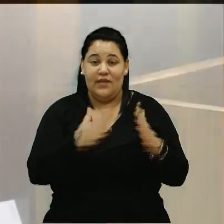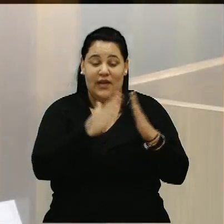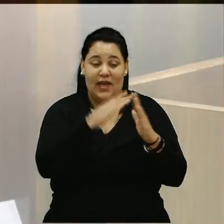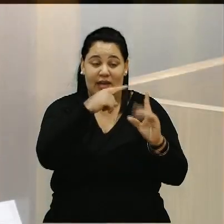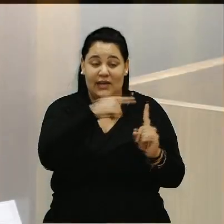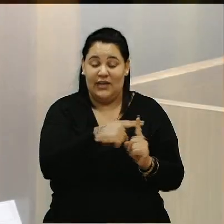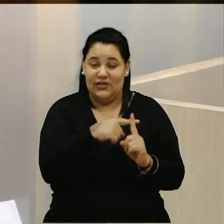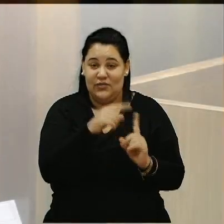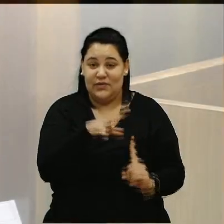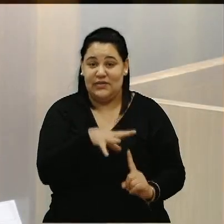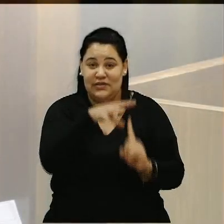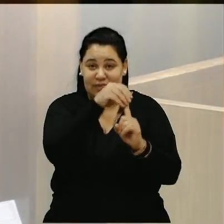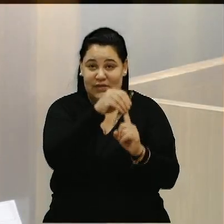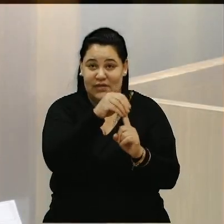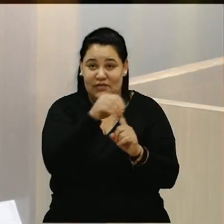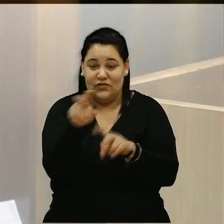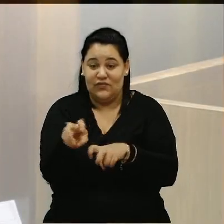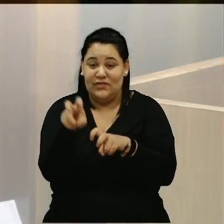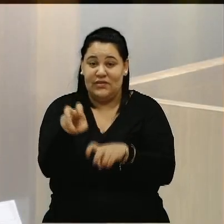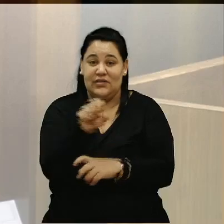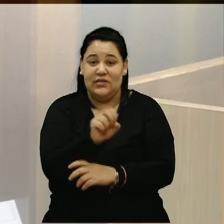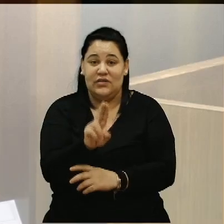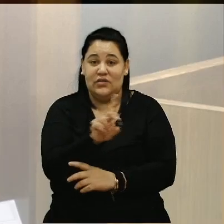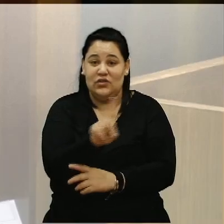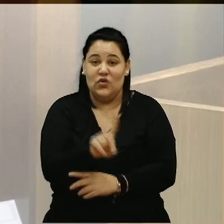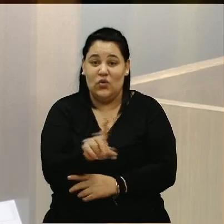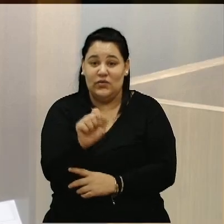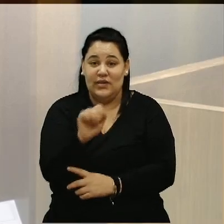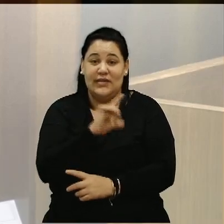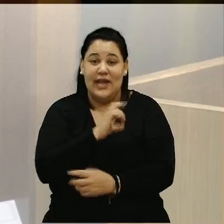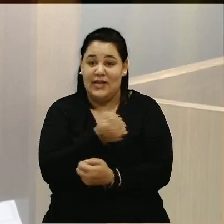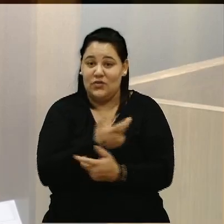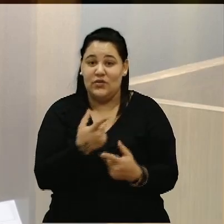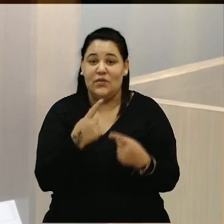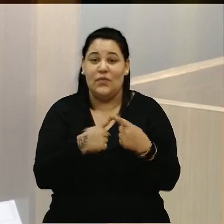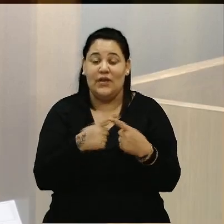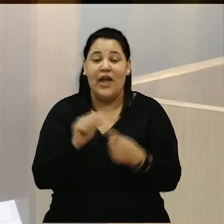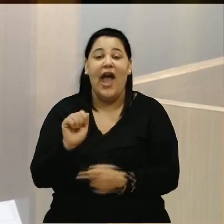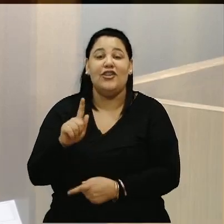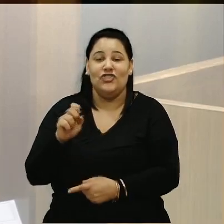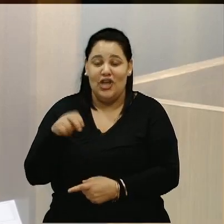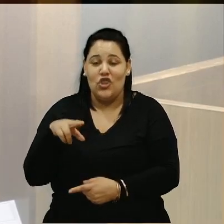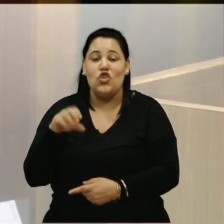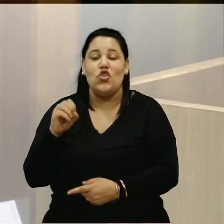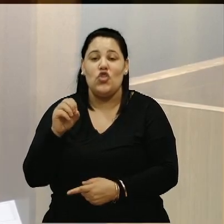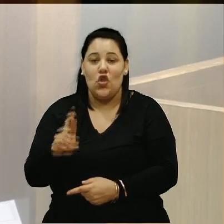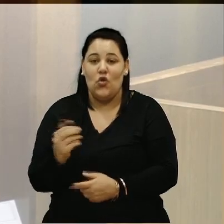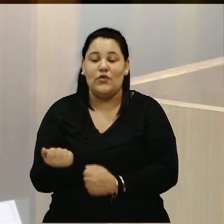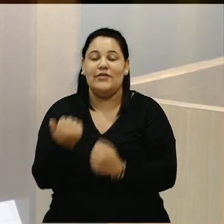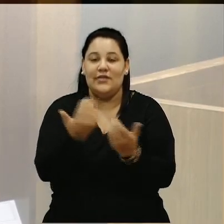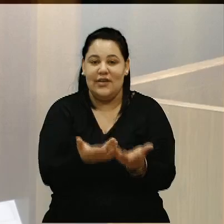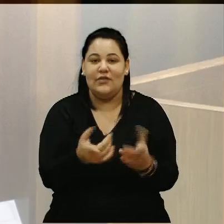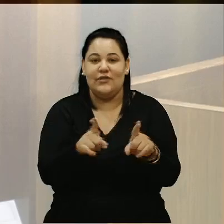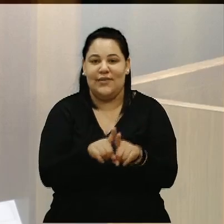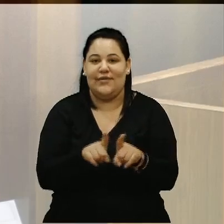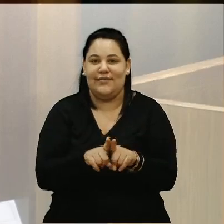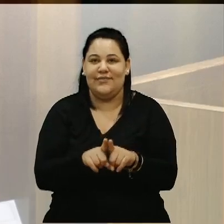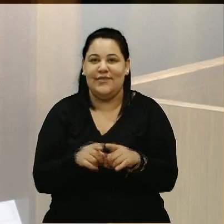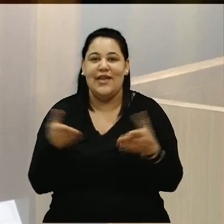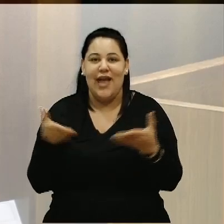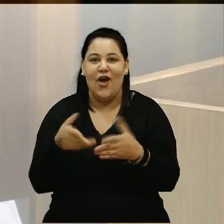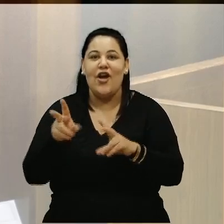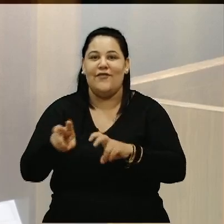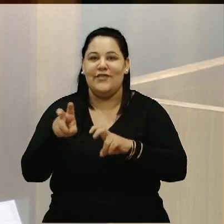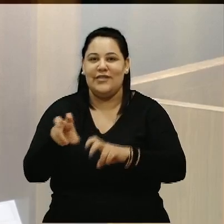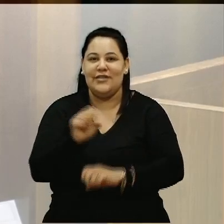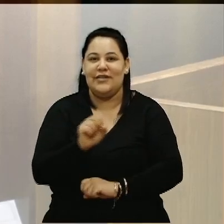Fazenda Souza tem os campanários graças ao senhor Agenor Boff que doou. E agora a Fazenda Souza tem